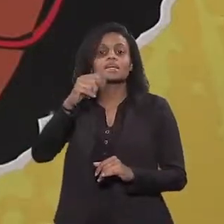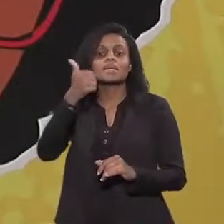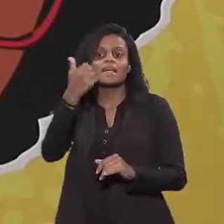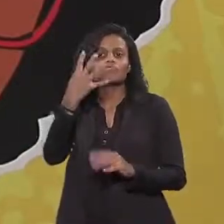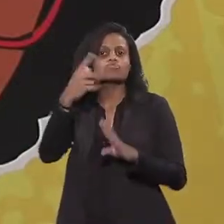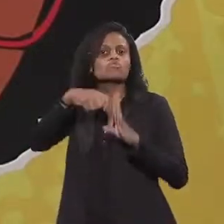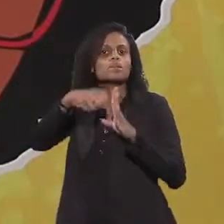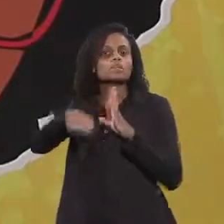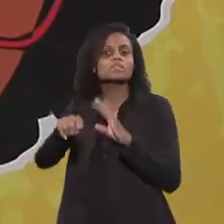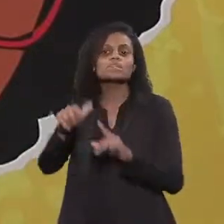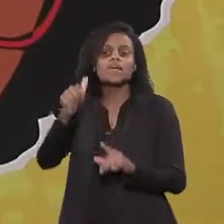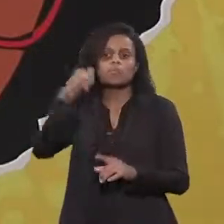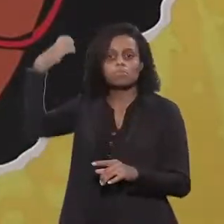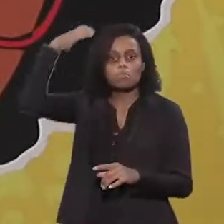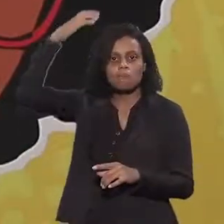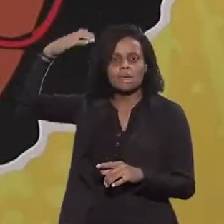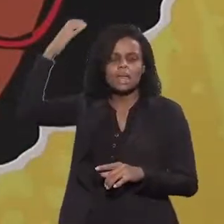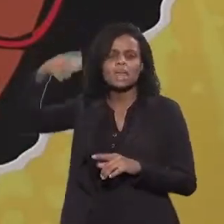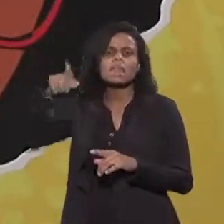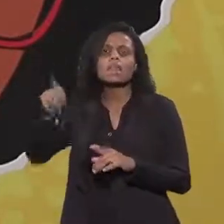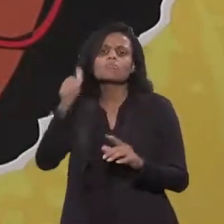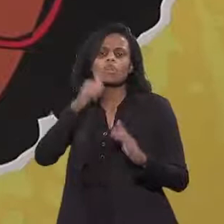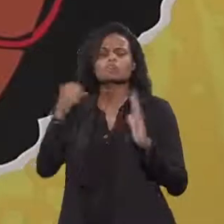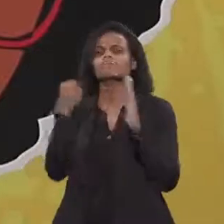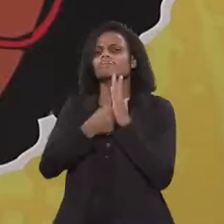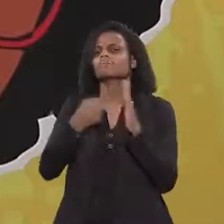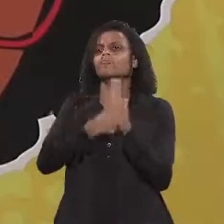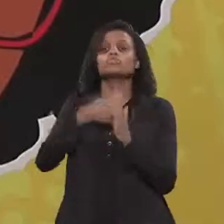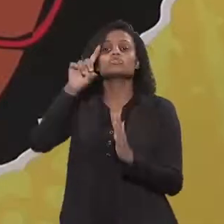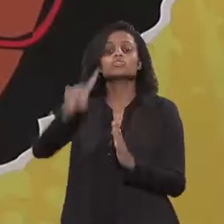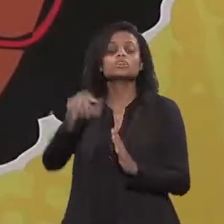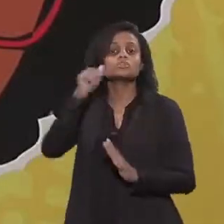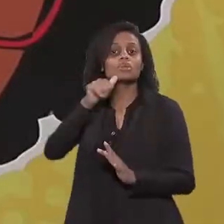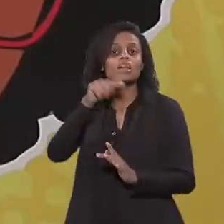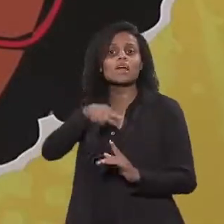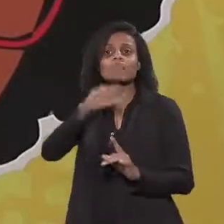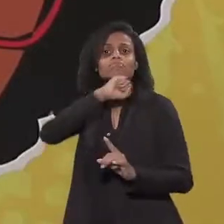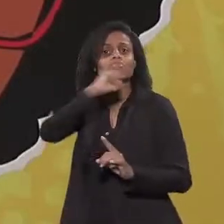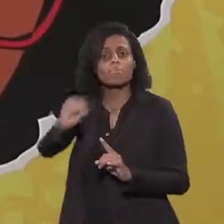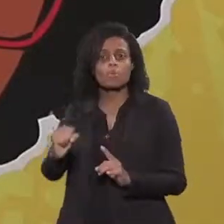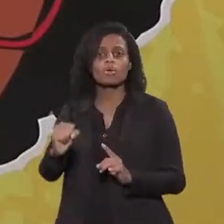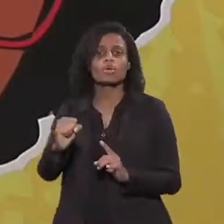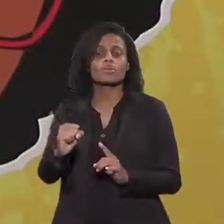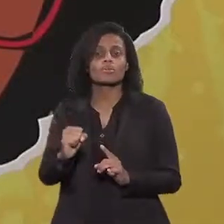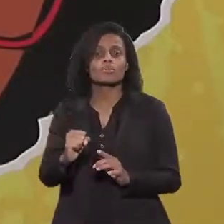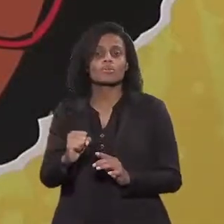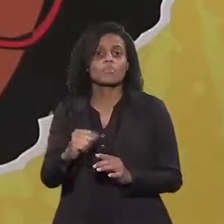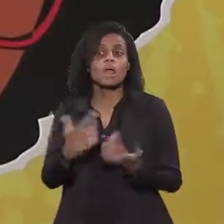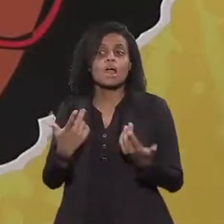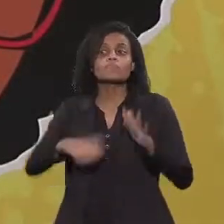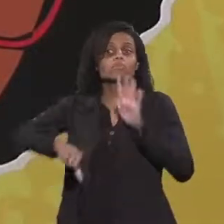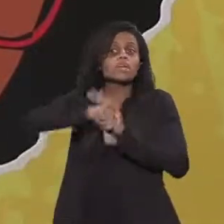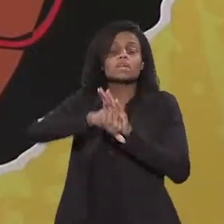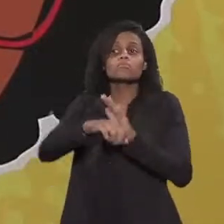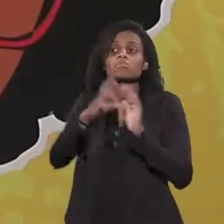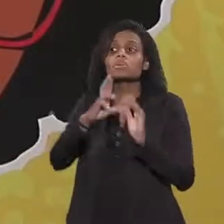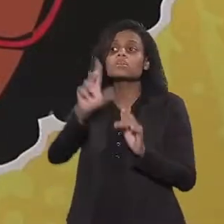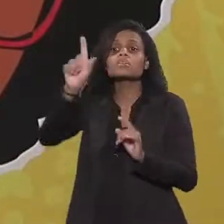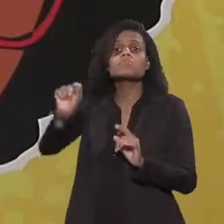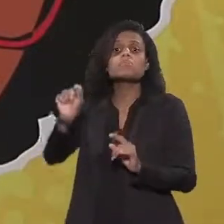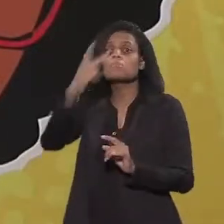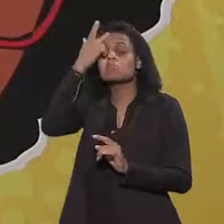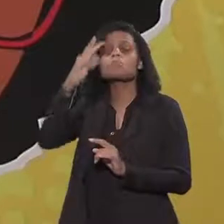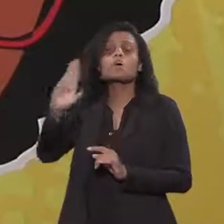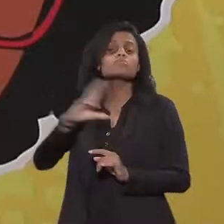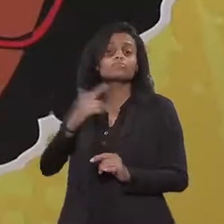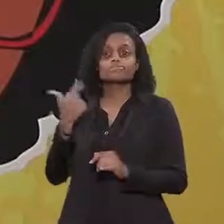14 meses, que Marielle Franco, uma mulher que lutava pelo direito das mulheres, foi executada num crime que permanece sem resposta.